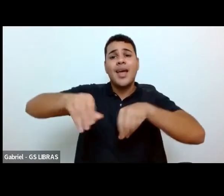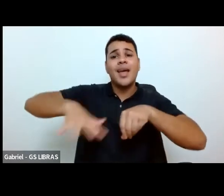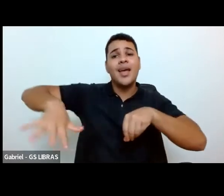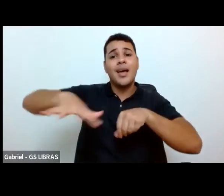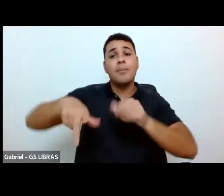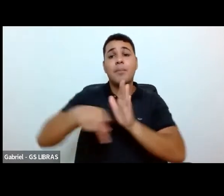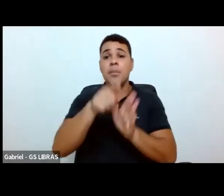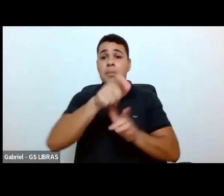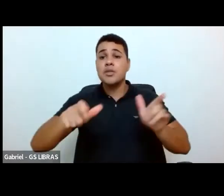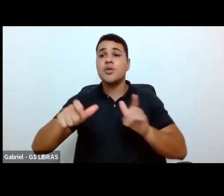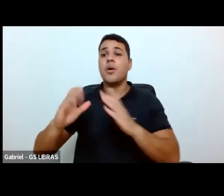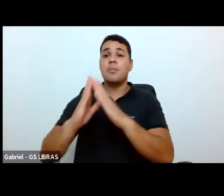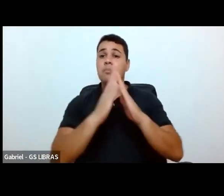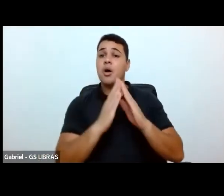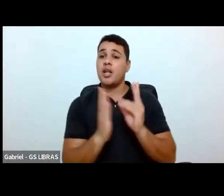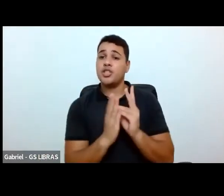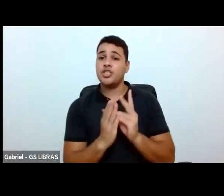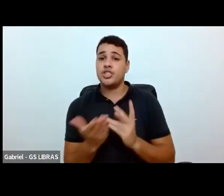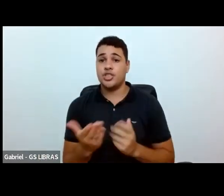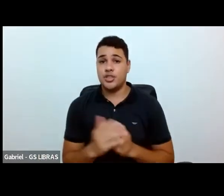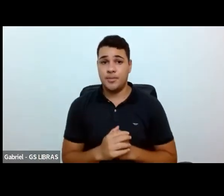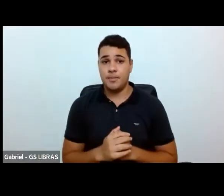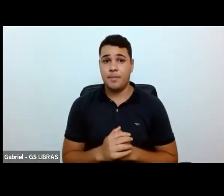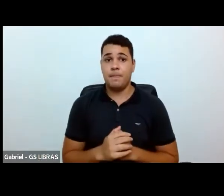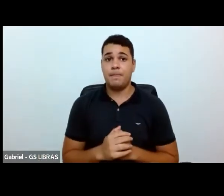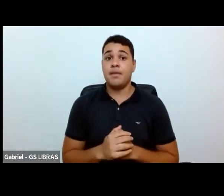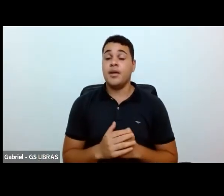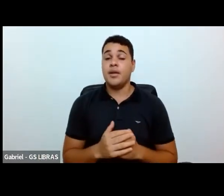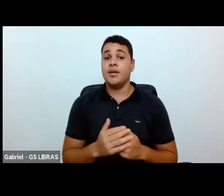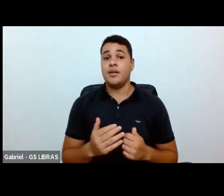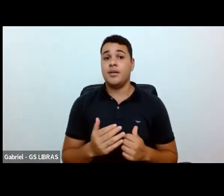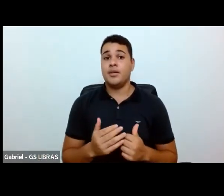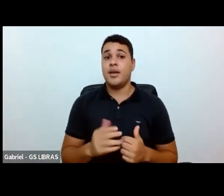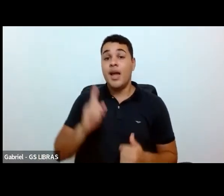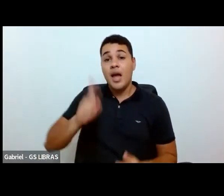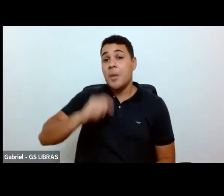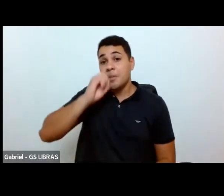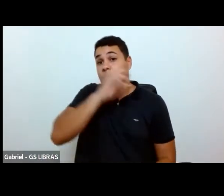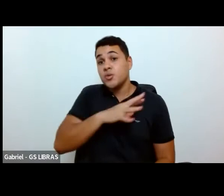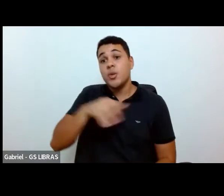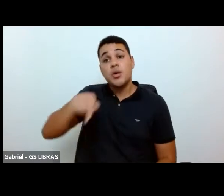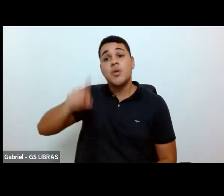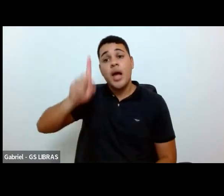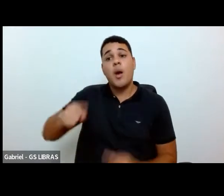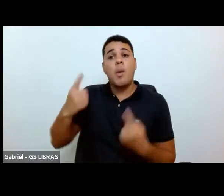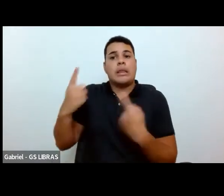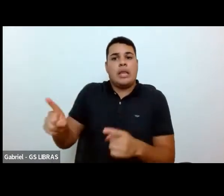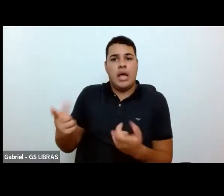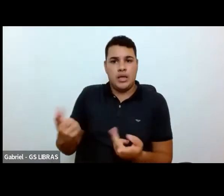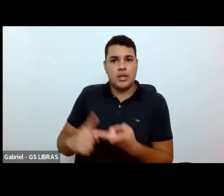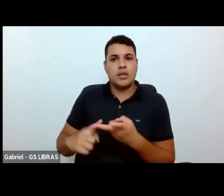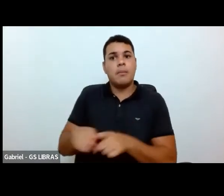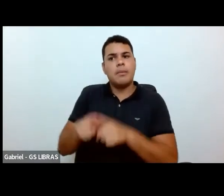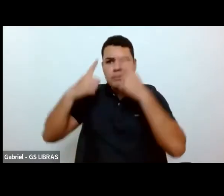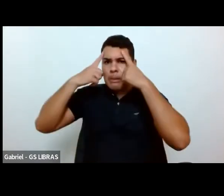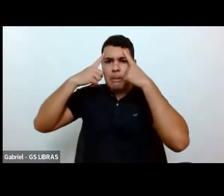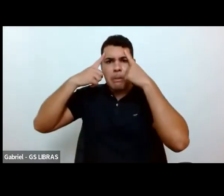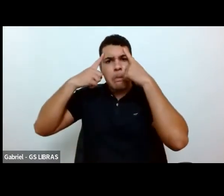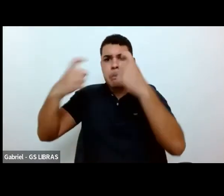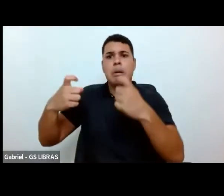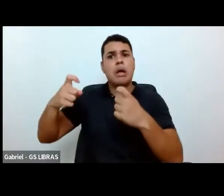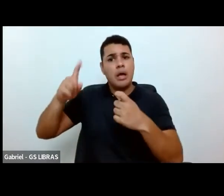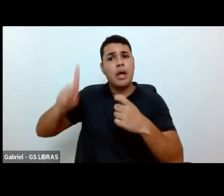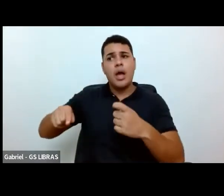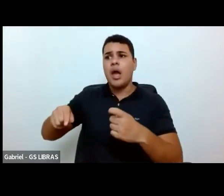na região do Tapajós, realmente o ataque e entrada e queimadas e de violência,